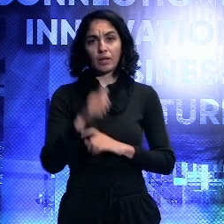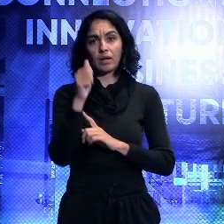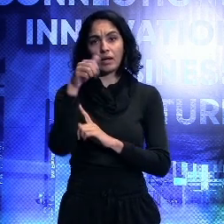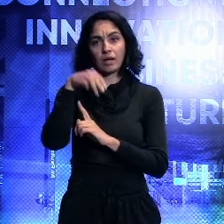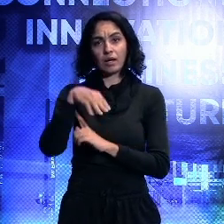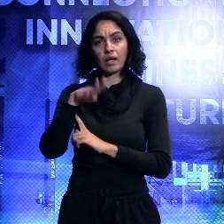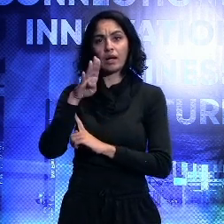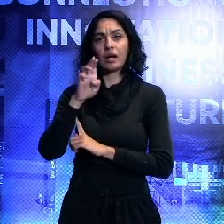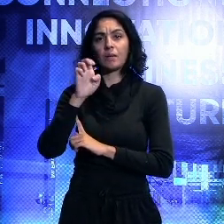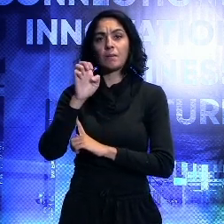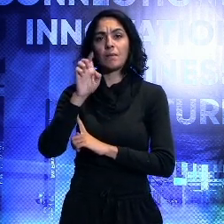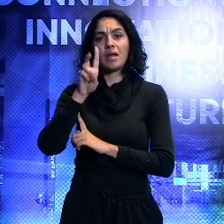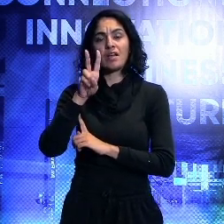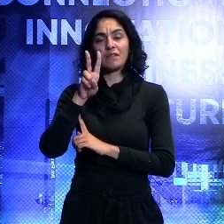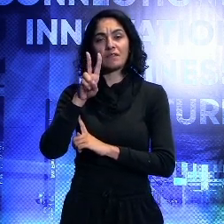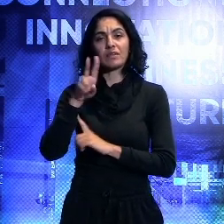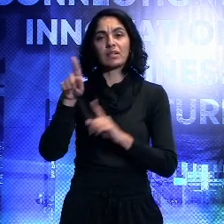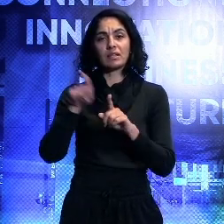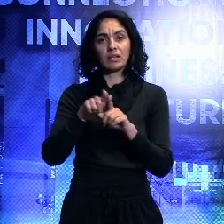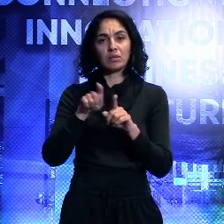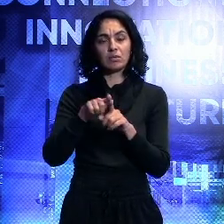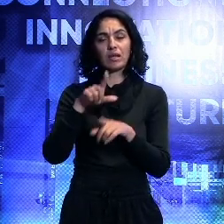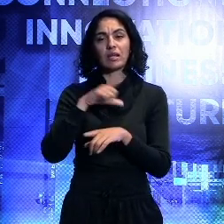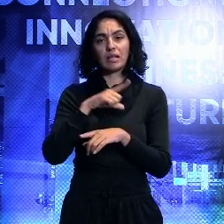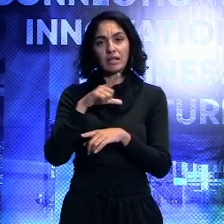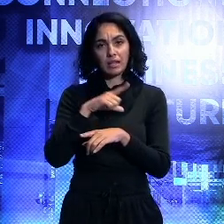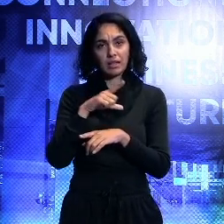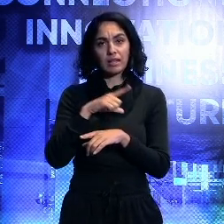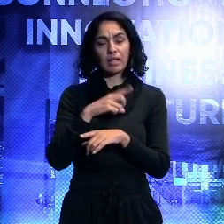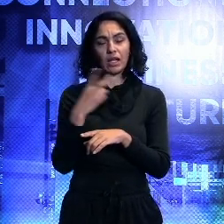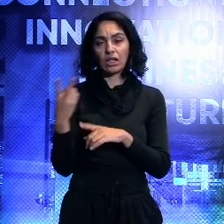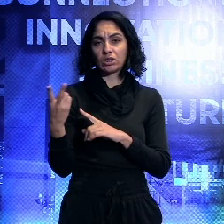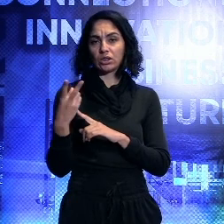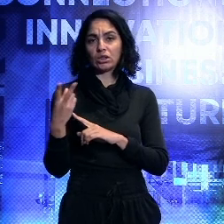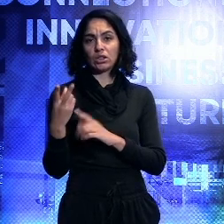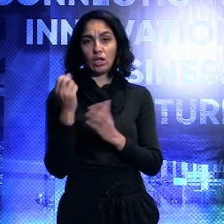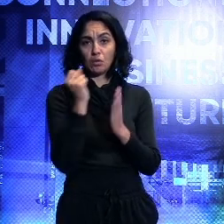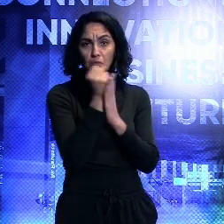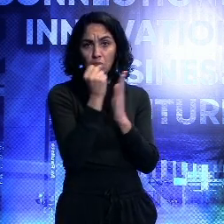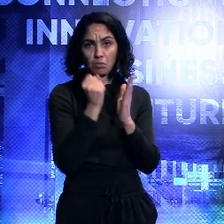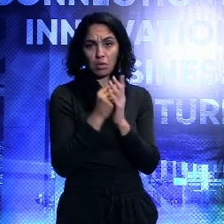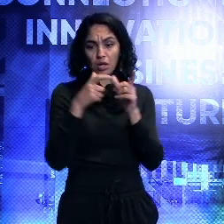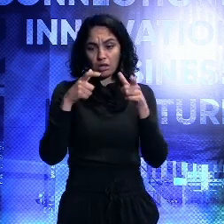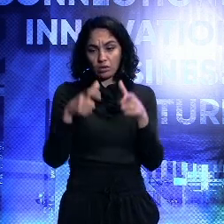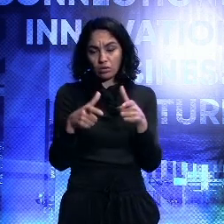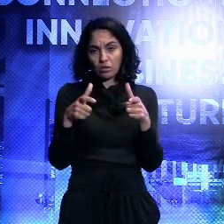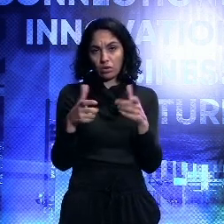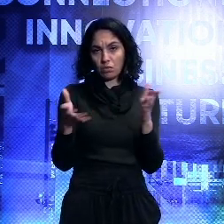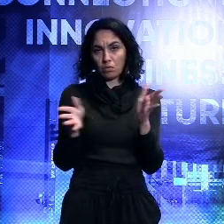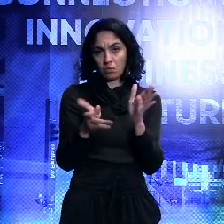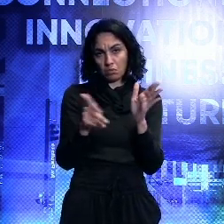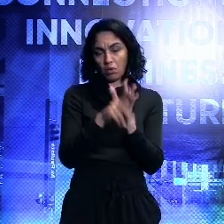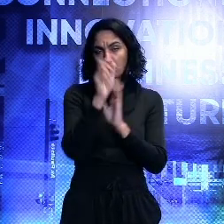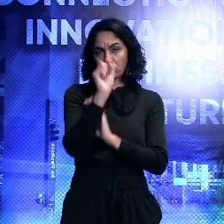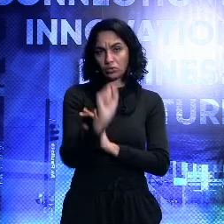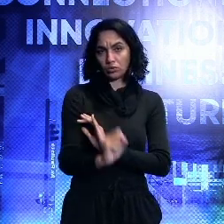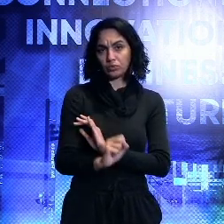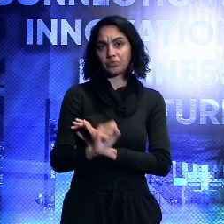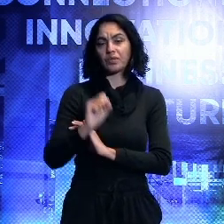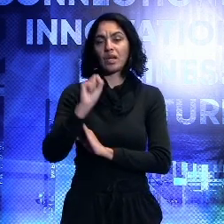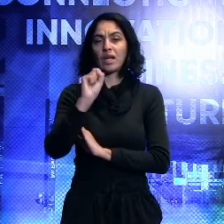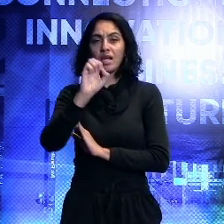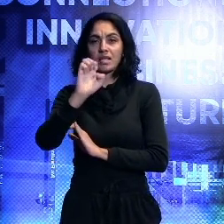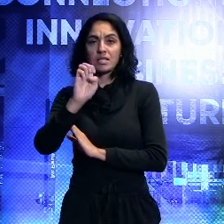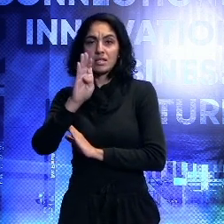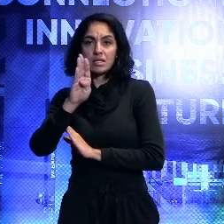Sebrae Santa Catarina, Na Sua Conta e a Patrícia Guedert, que são marcas mais locais. Tá? Sebrae, a gente analisou uma base com